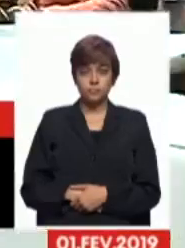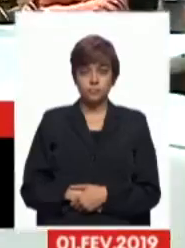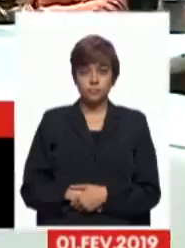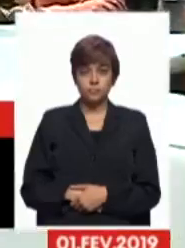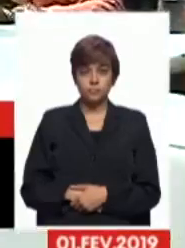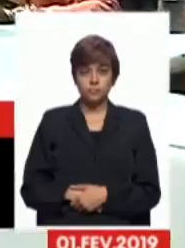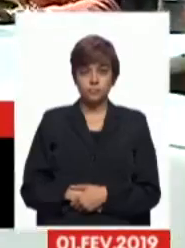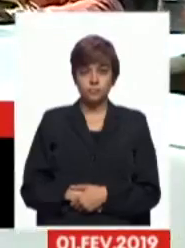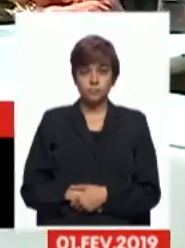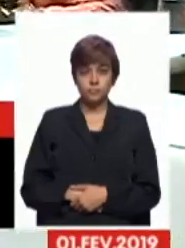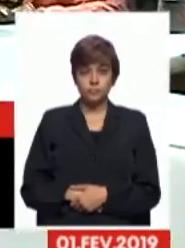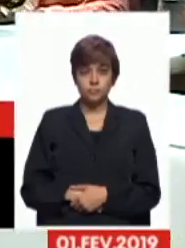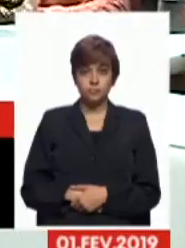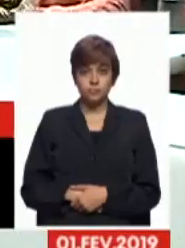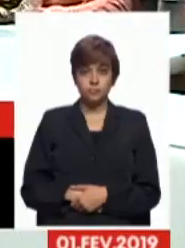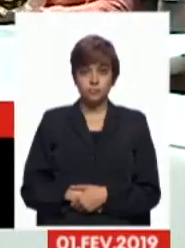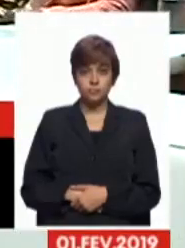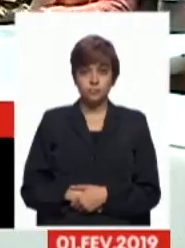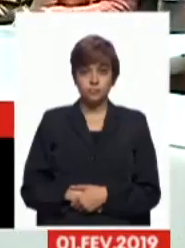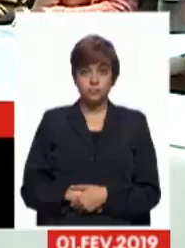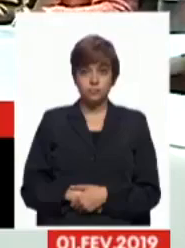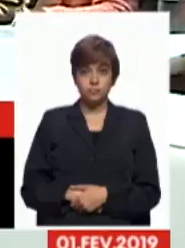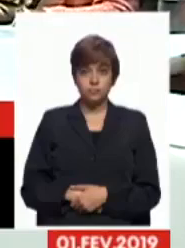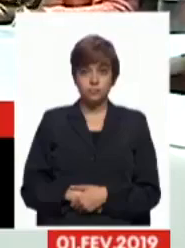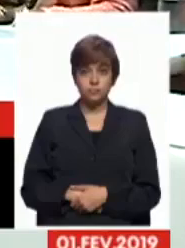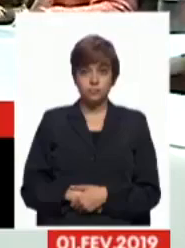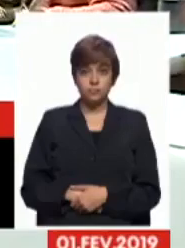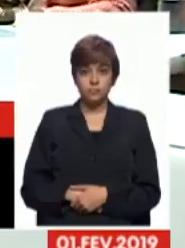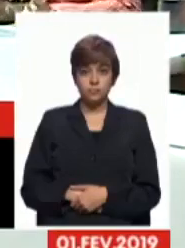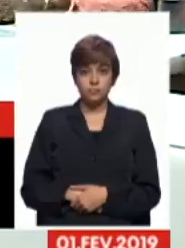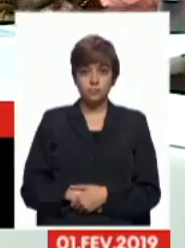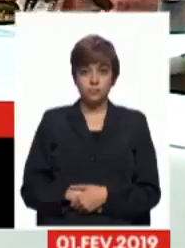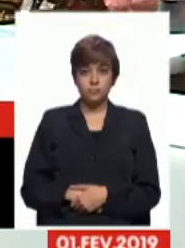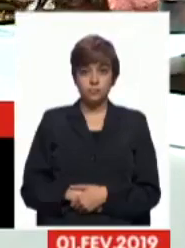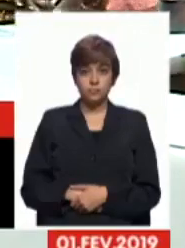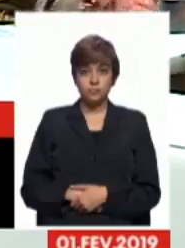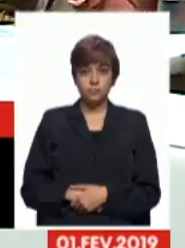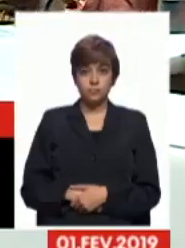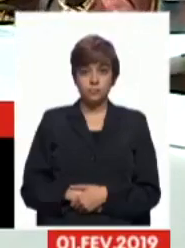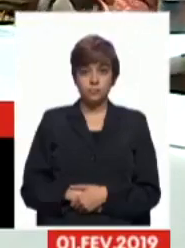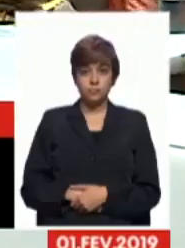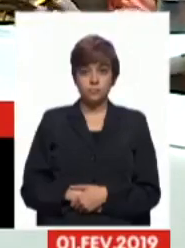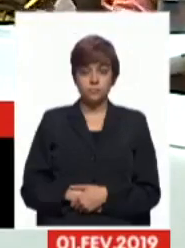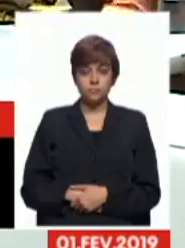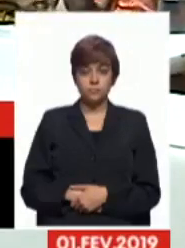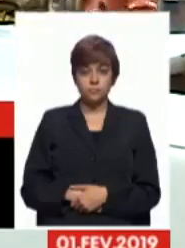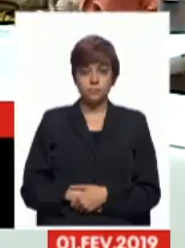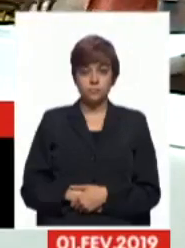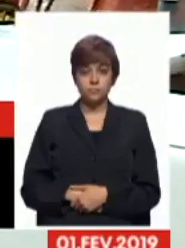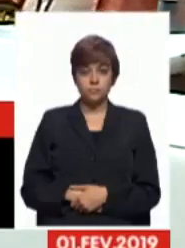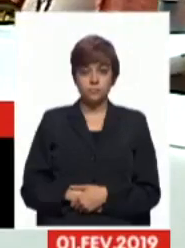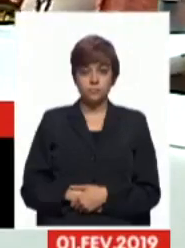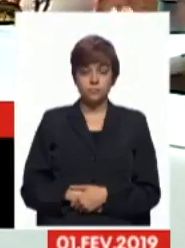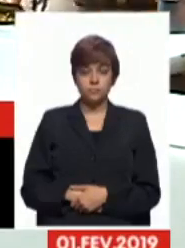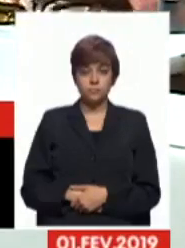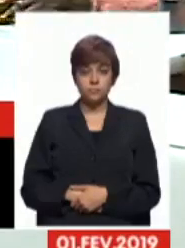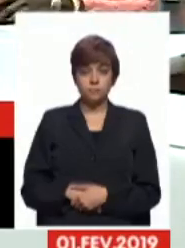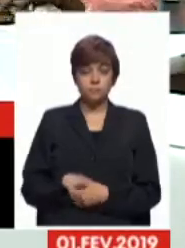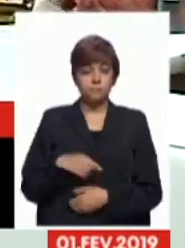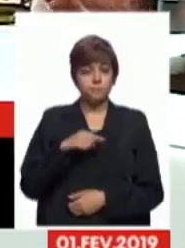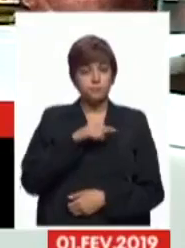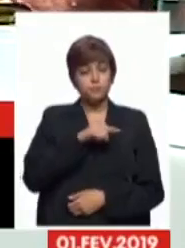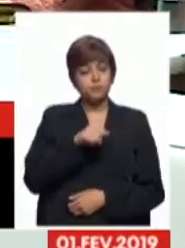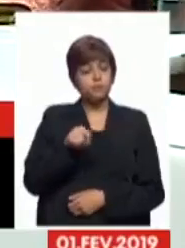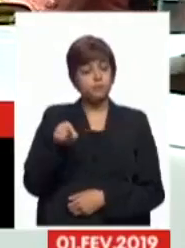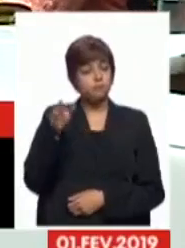Mas eu posso pronunciar para dar o 77. Não, mas unanimidade. Você está acompanhando, então, a